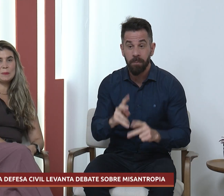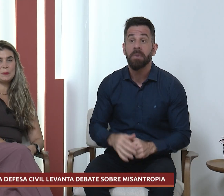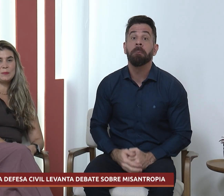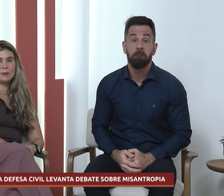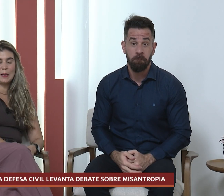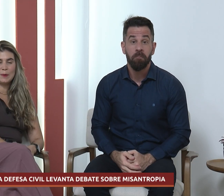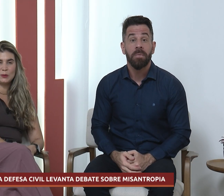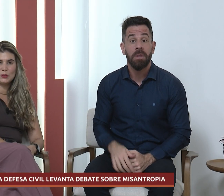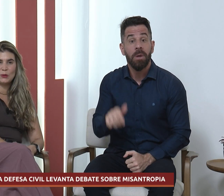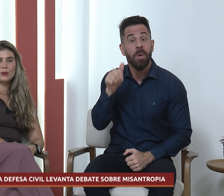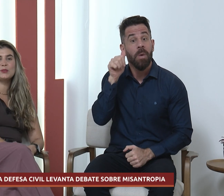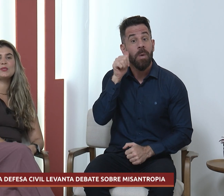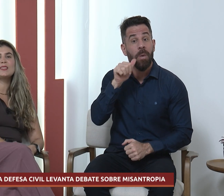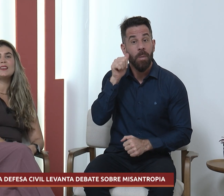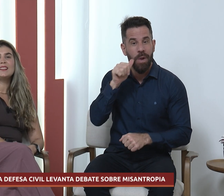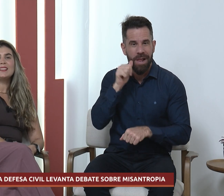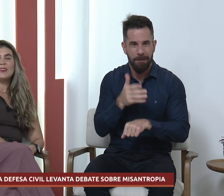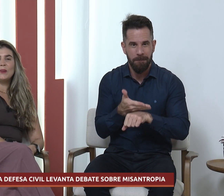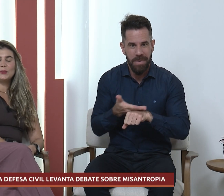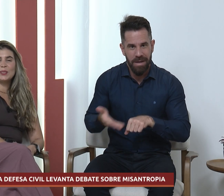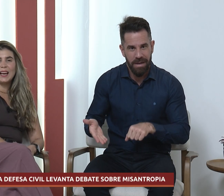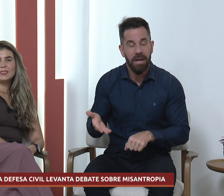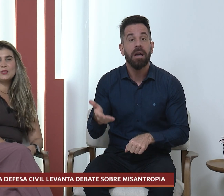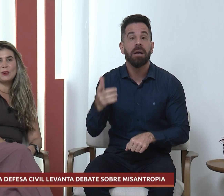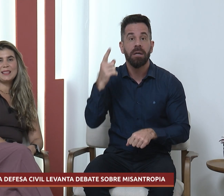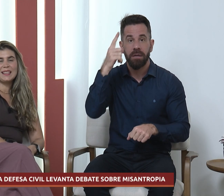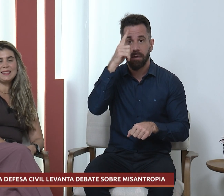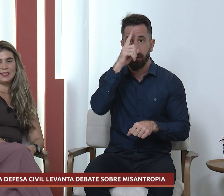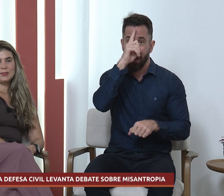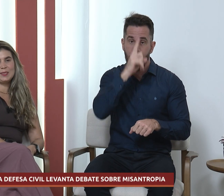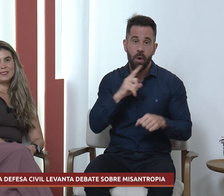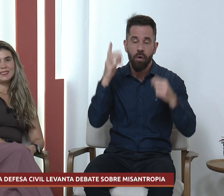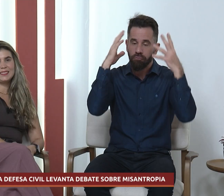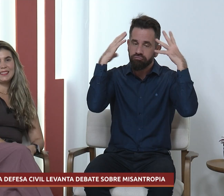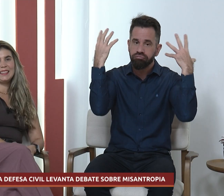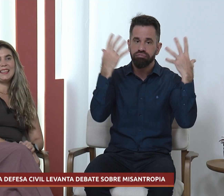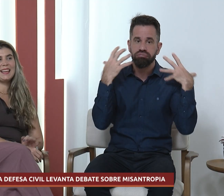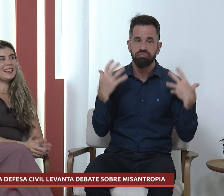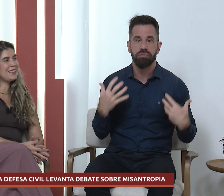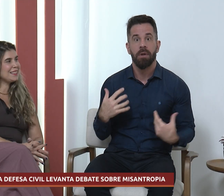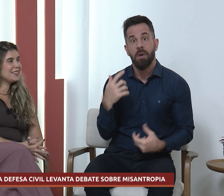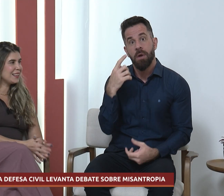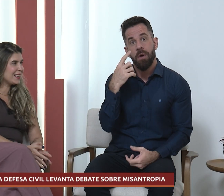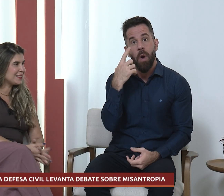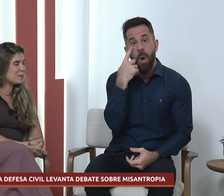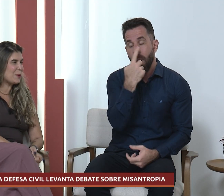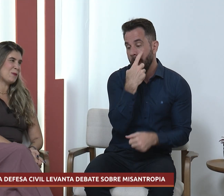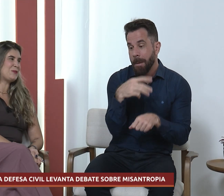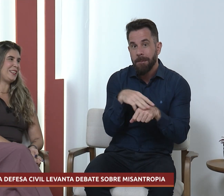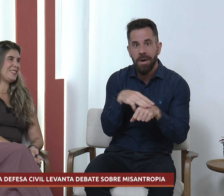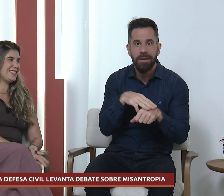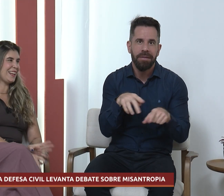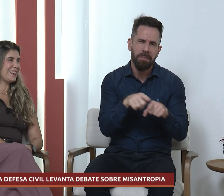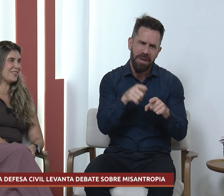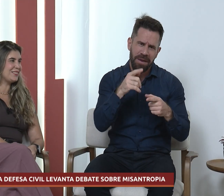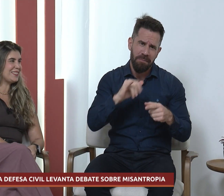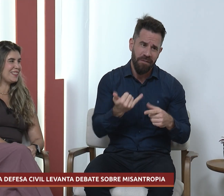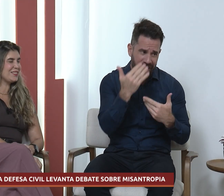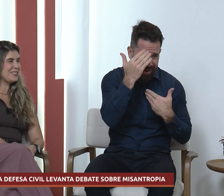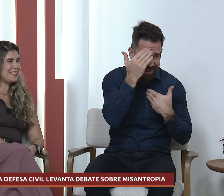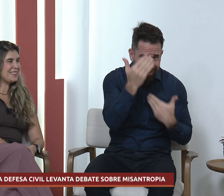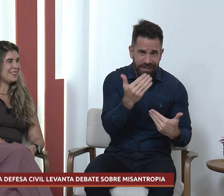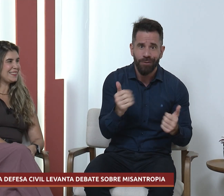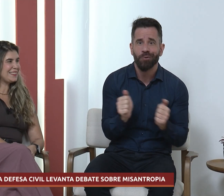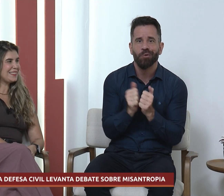branca, de cabelos loiros, ondulados, olhos castanhos. E queria agradecer, também o convite de estar aqui com